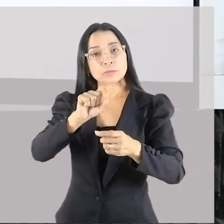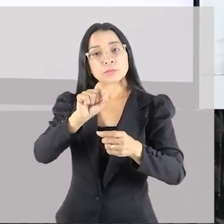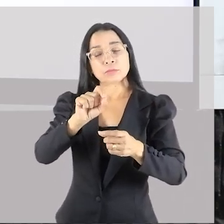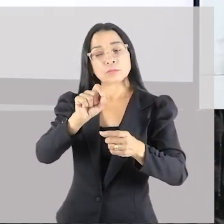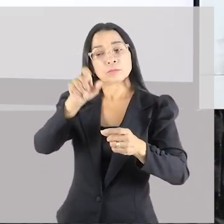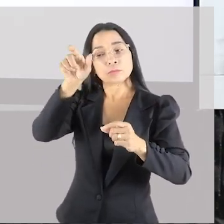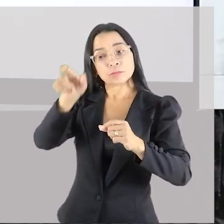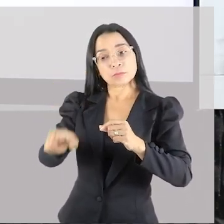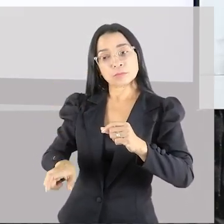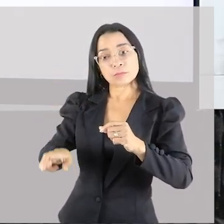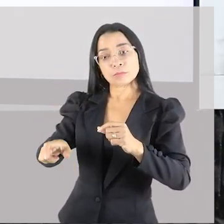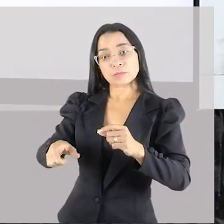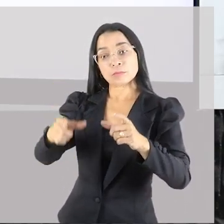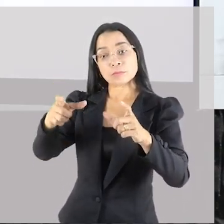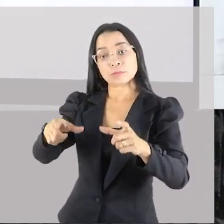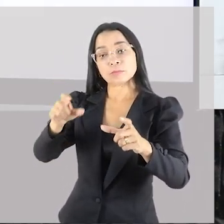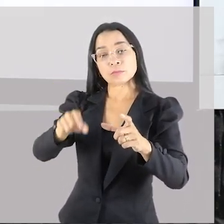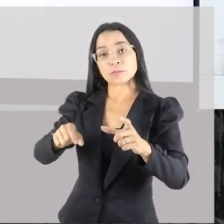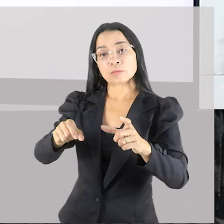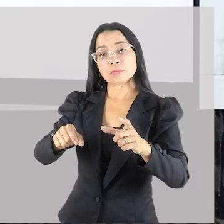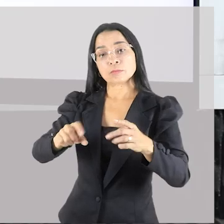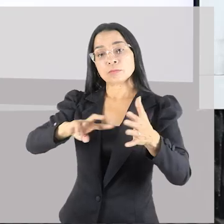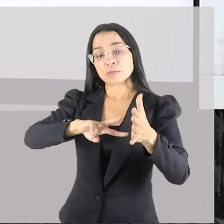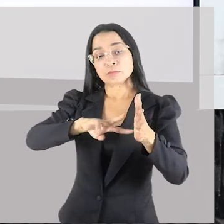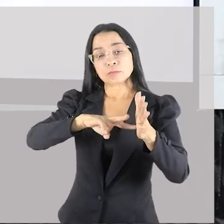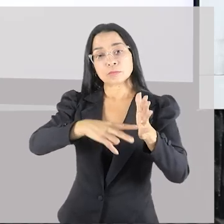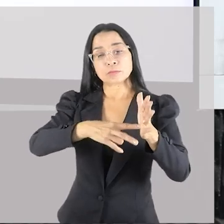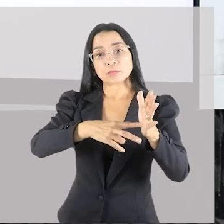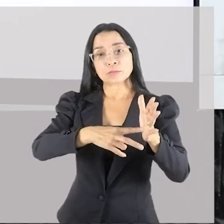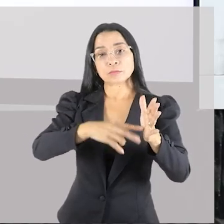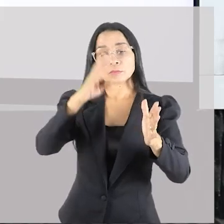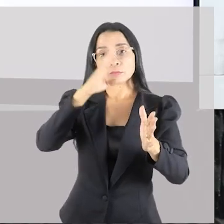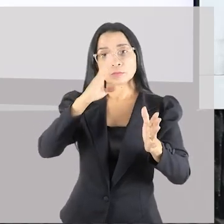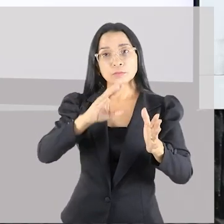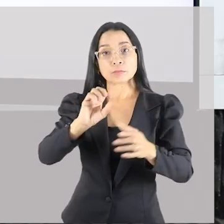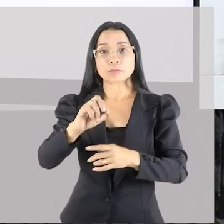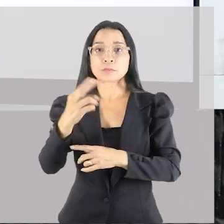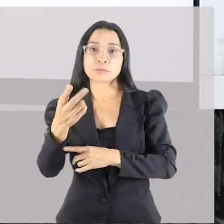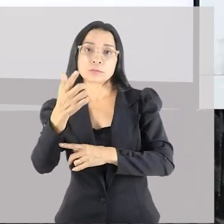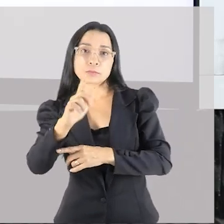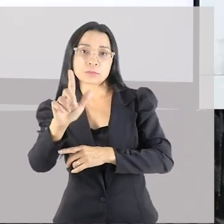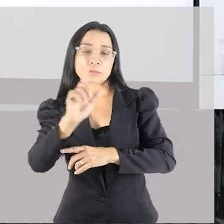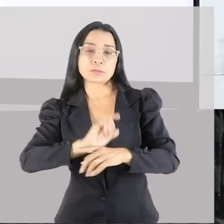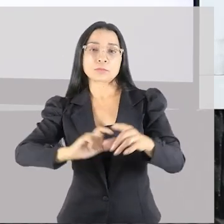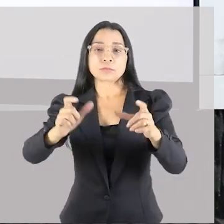que se localizavam enquanto partido brasileiro ou daqueles que se